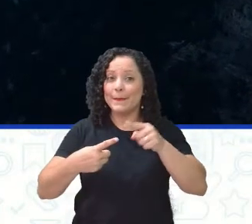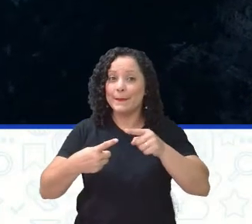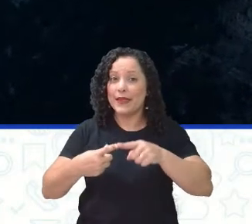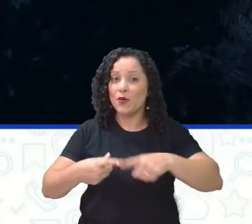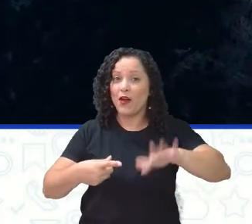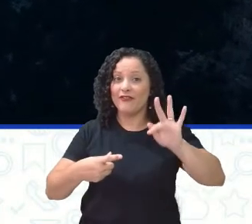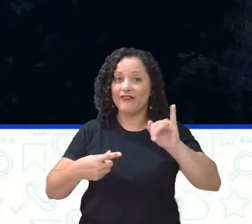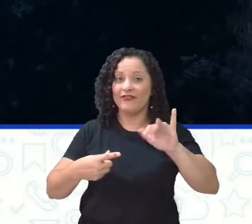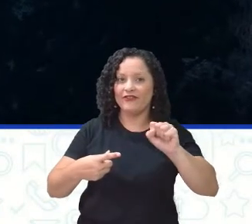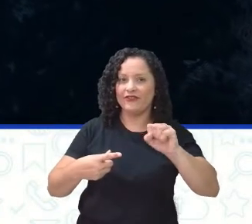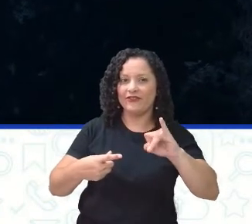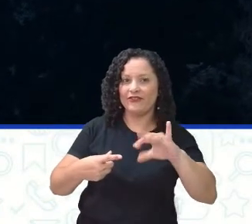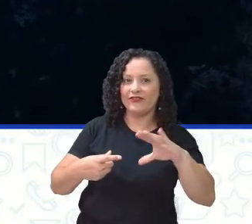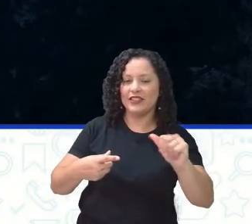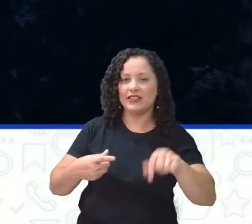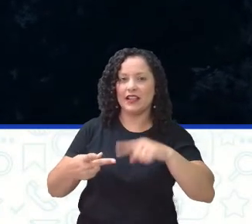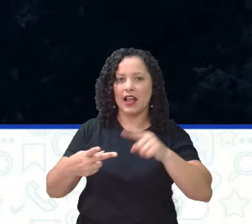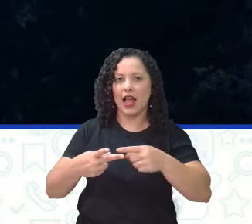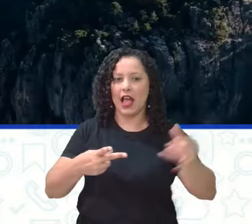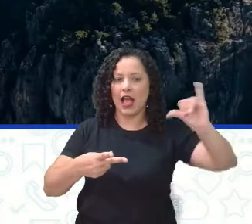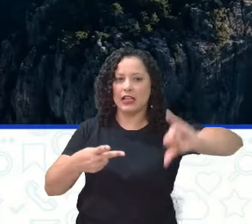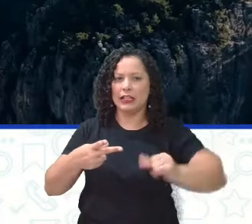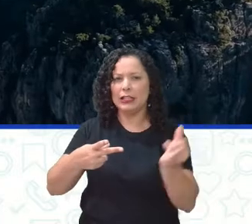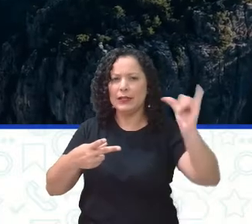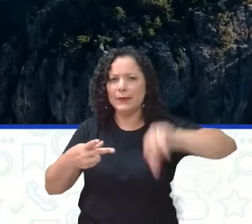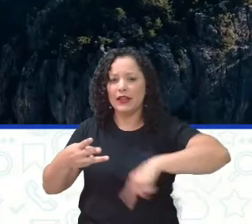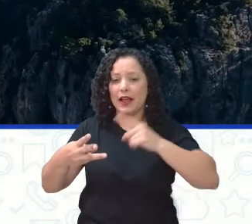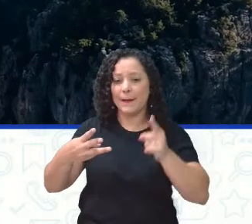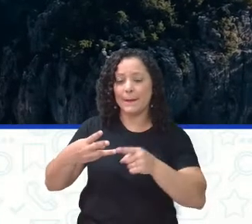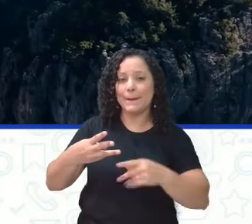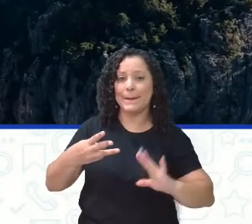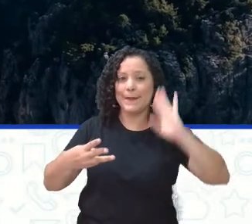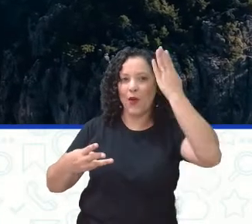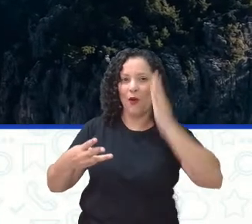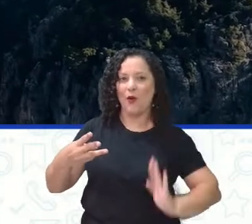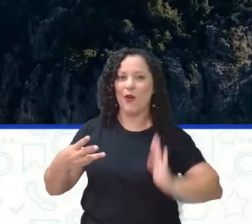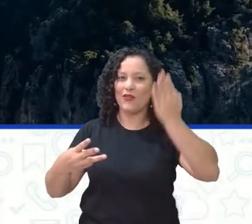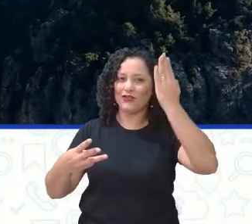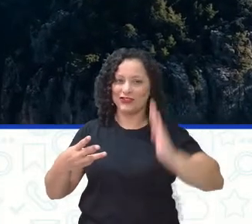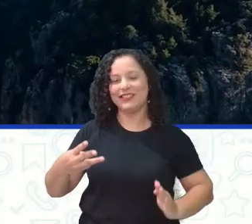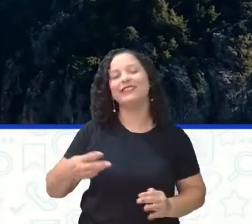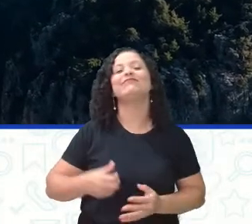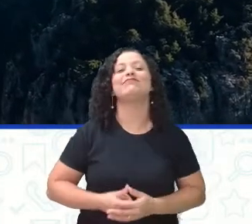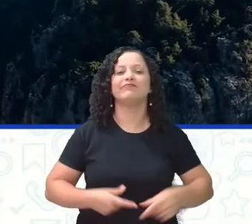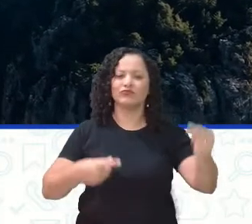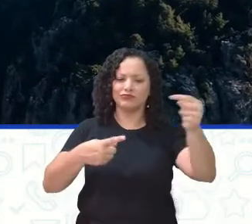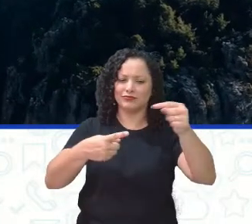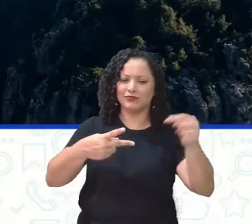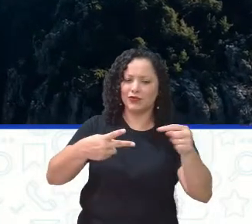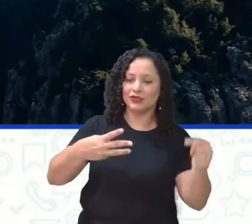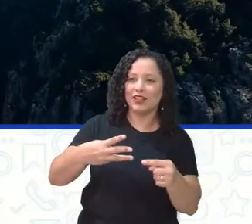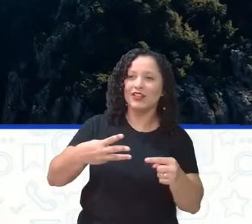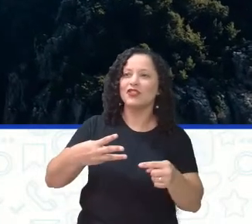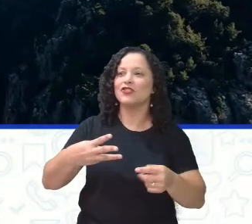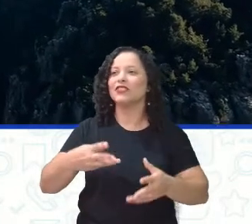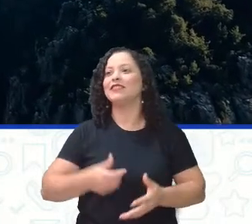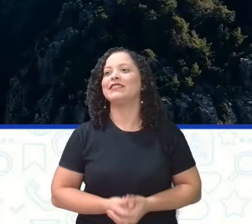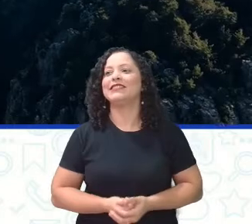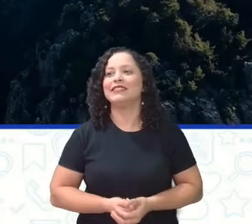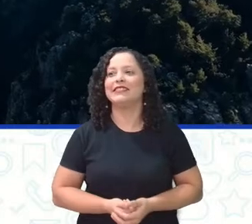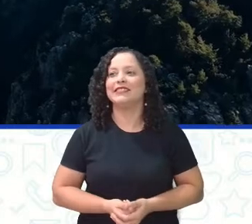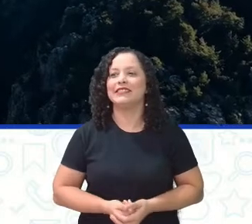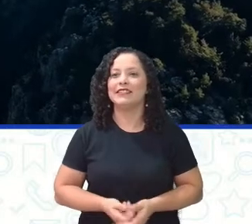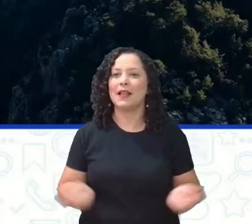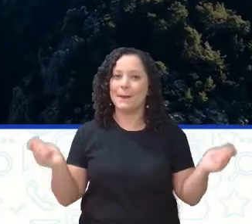segunda dela a química e a terceira biológica, né? Isso aí. Que são... Continua aí, vai.